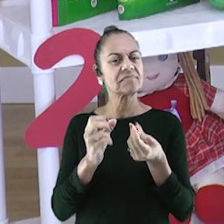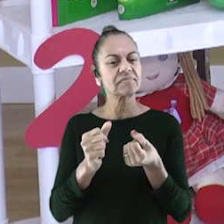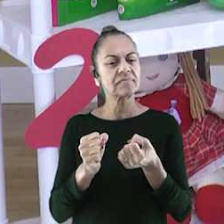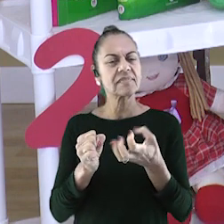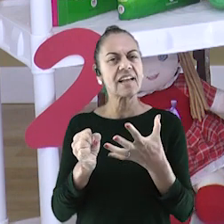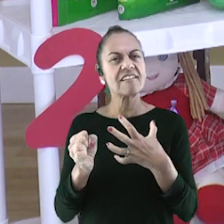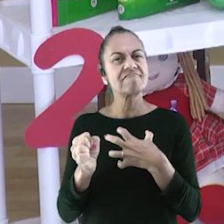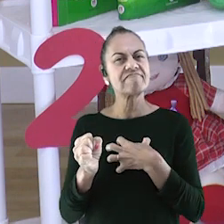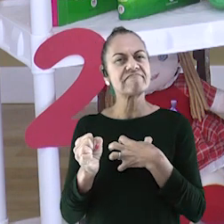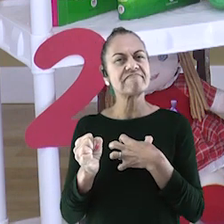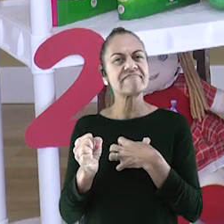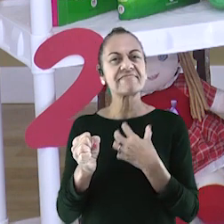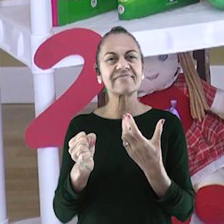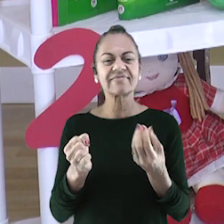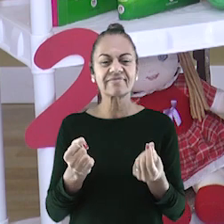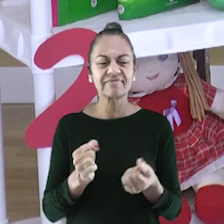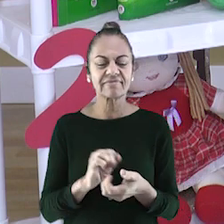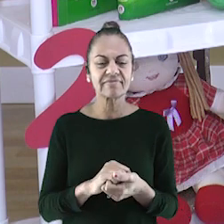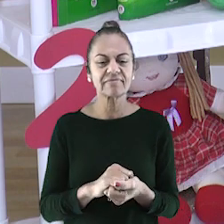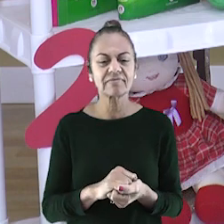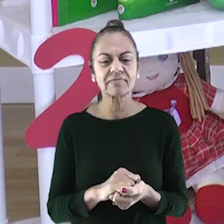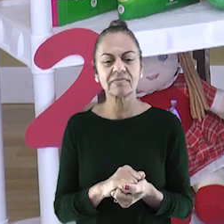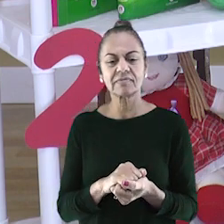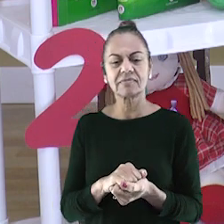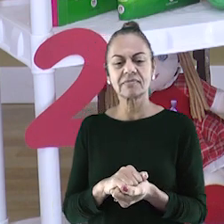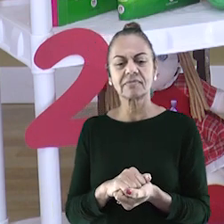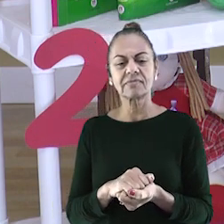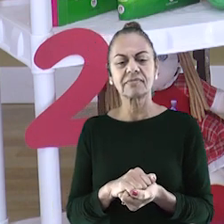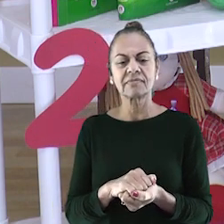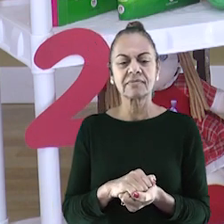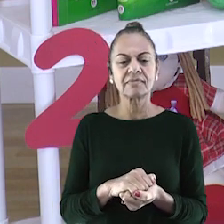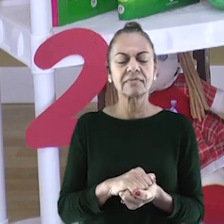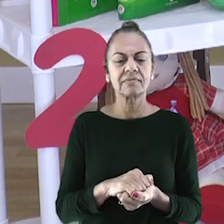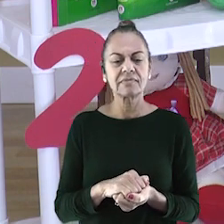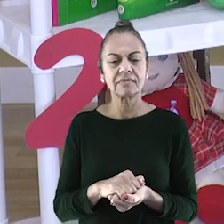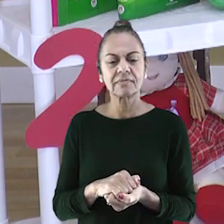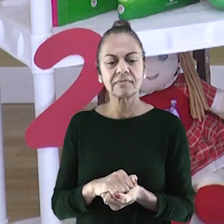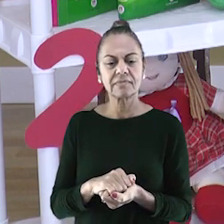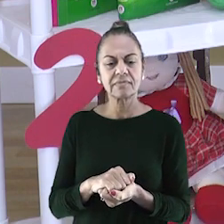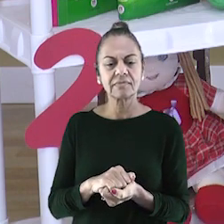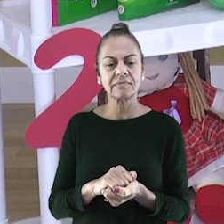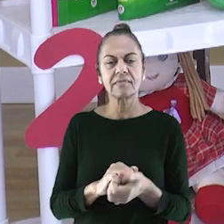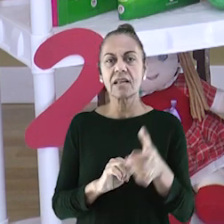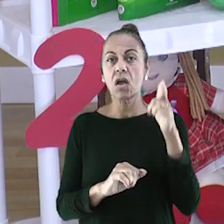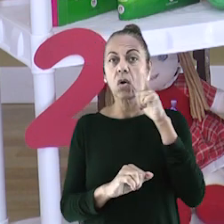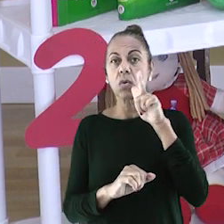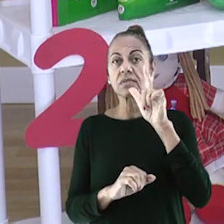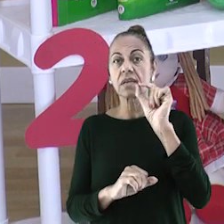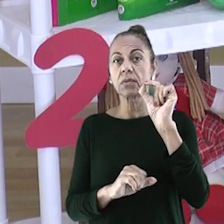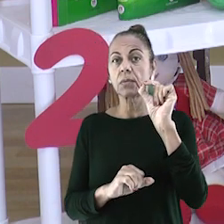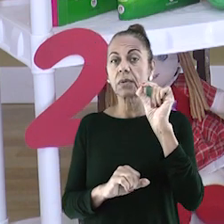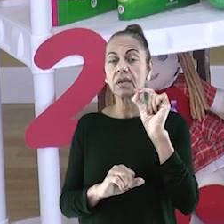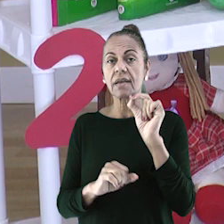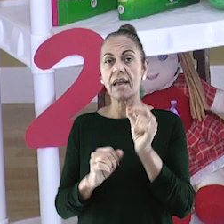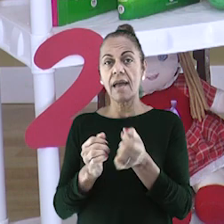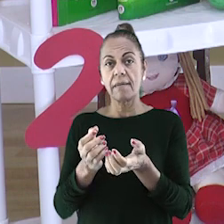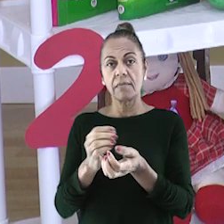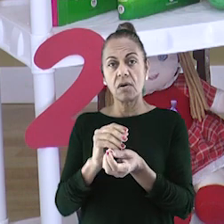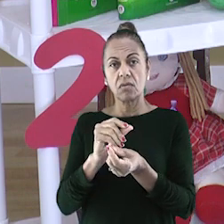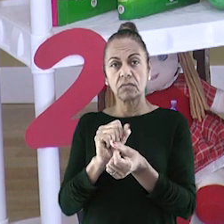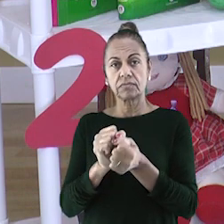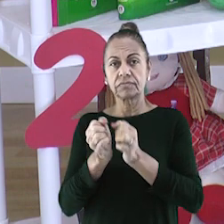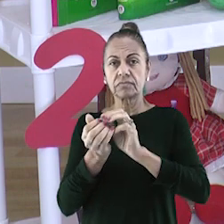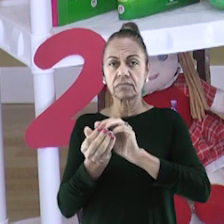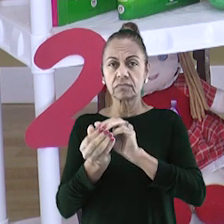argila e sentir como ela é diferente da água. Olha, a água era líquida, a argila não. A